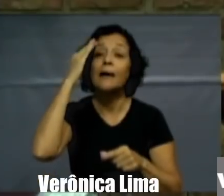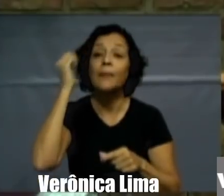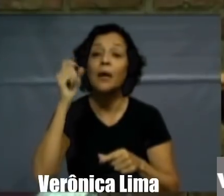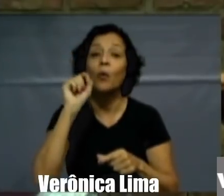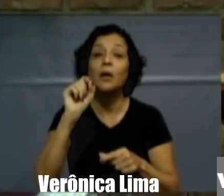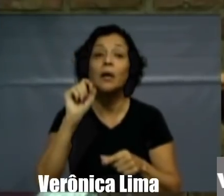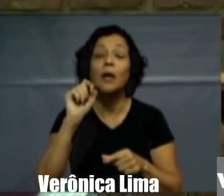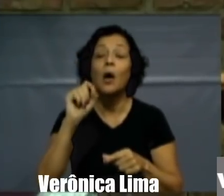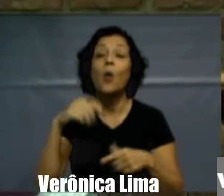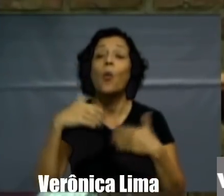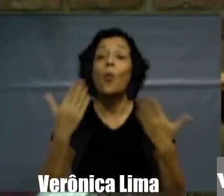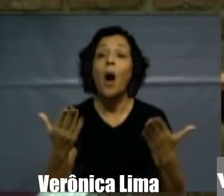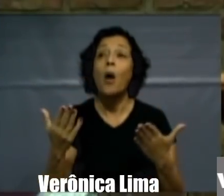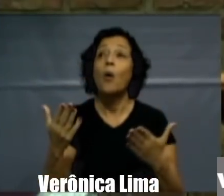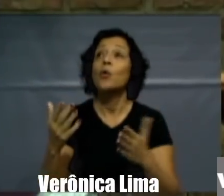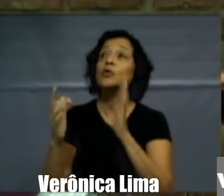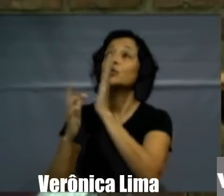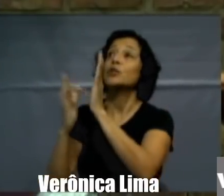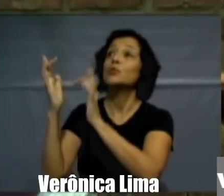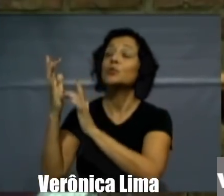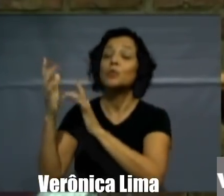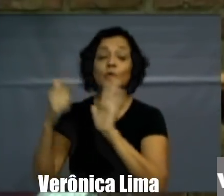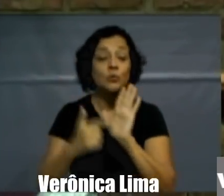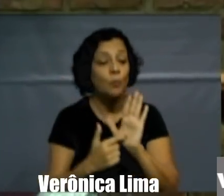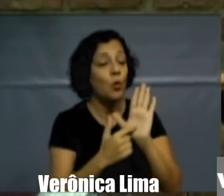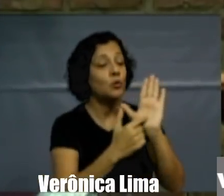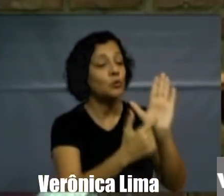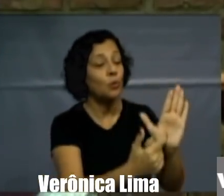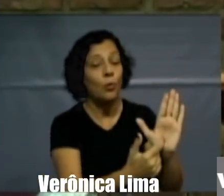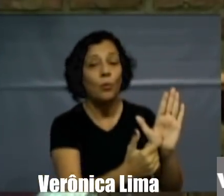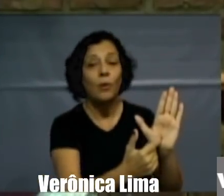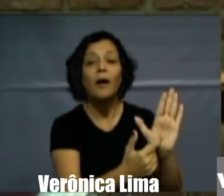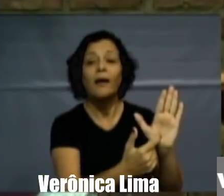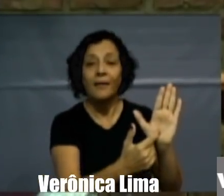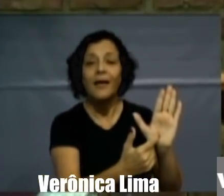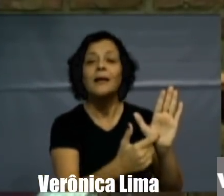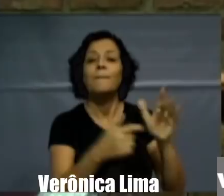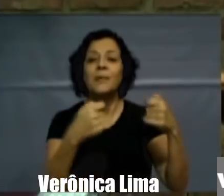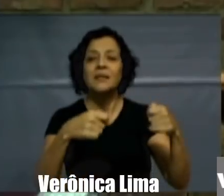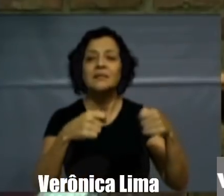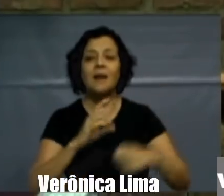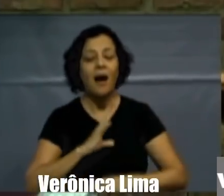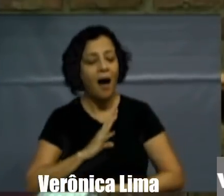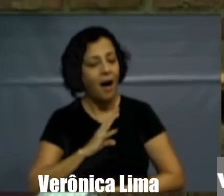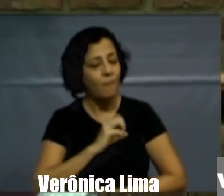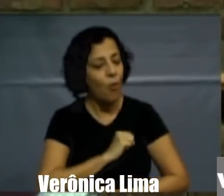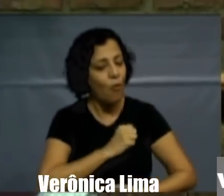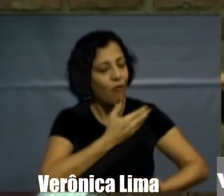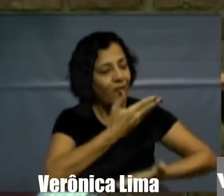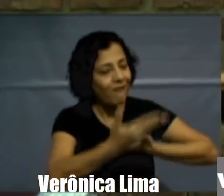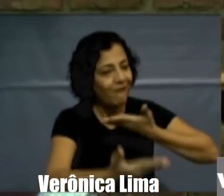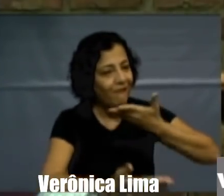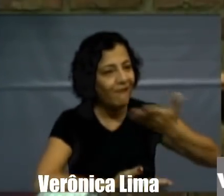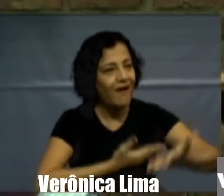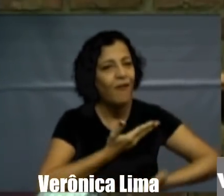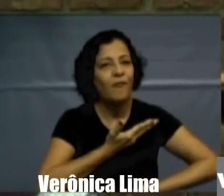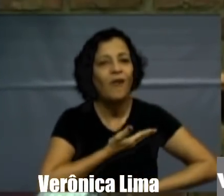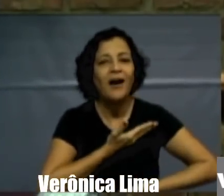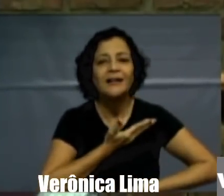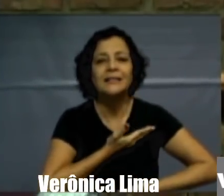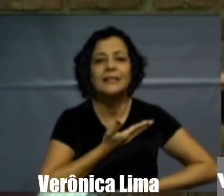temos dado pelo Senhor Jesus, quanto, porém, ao amor fraternal. Não necessitais de que vos